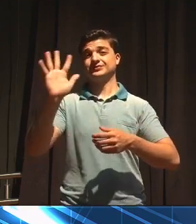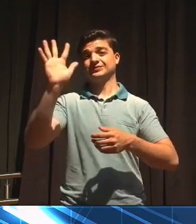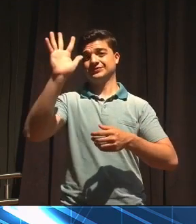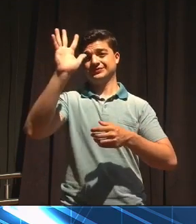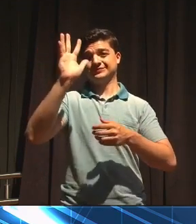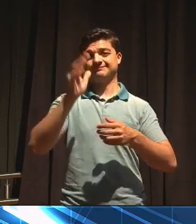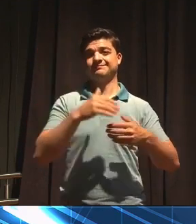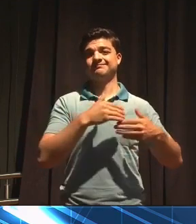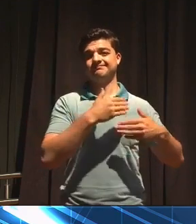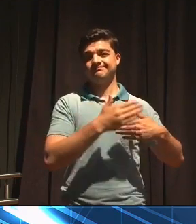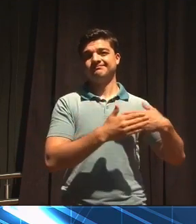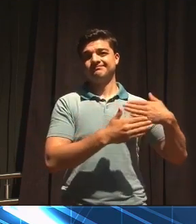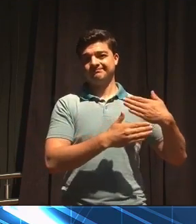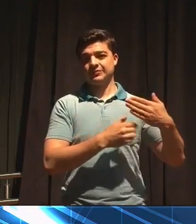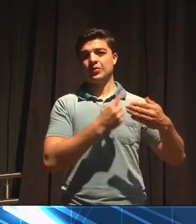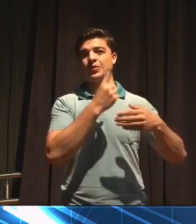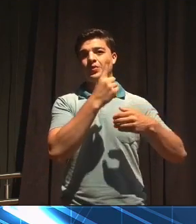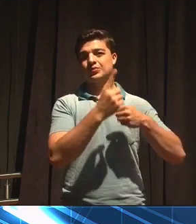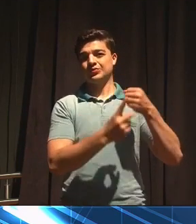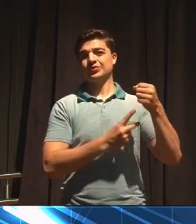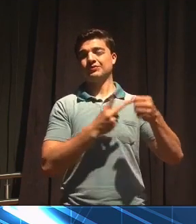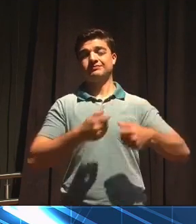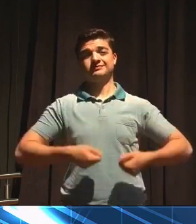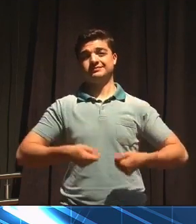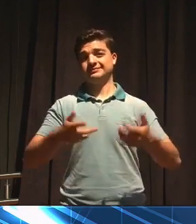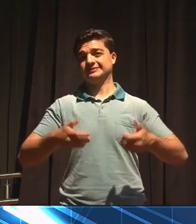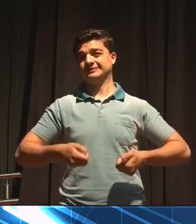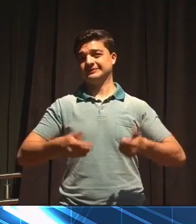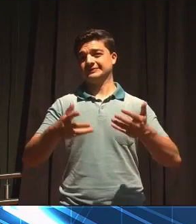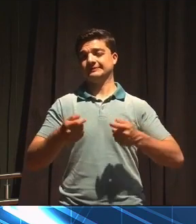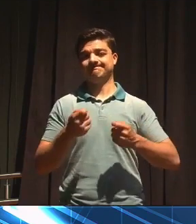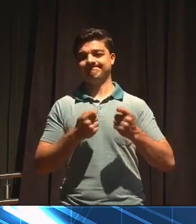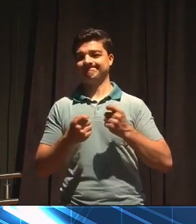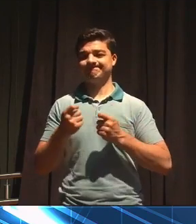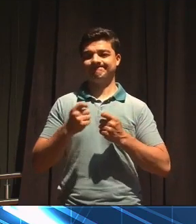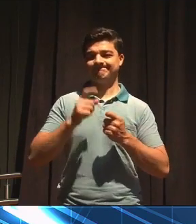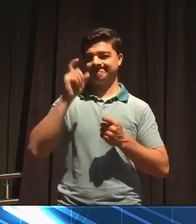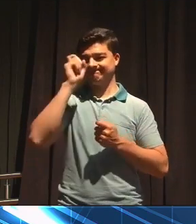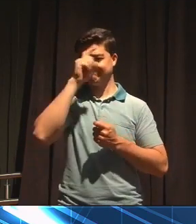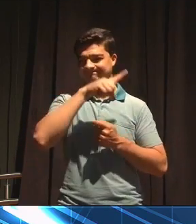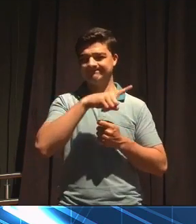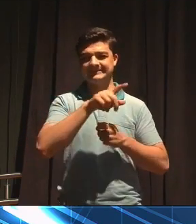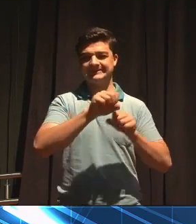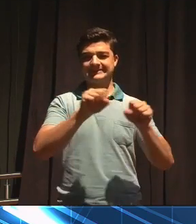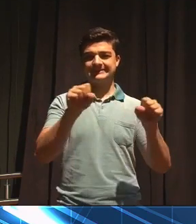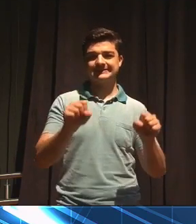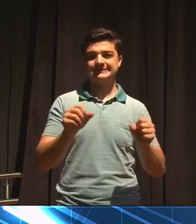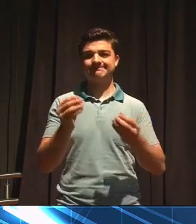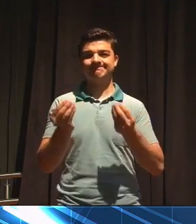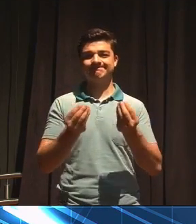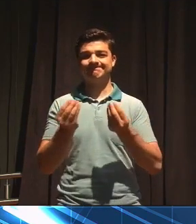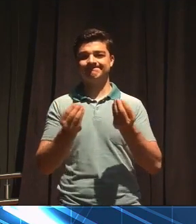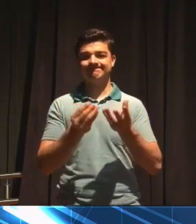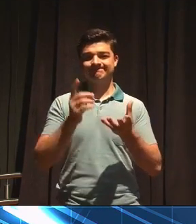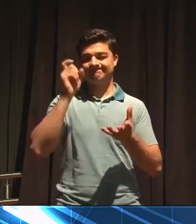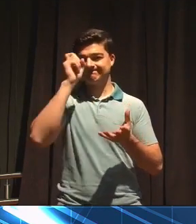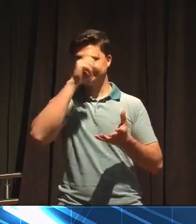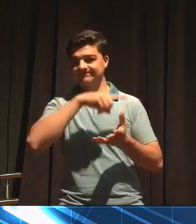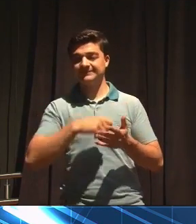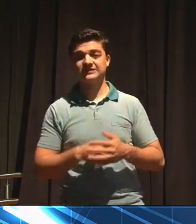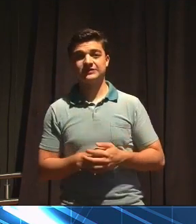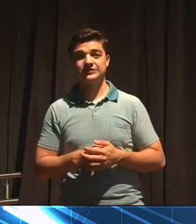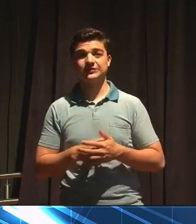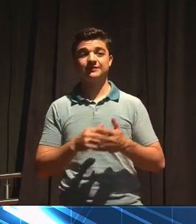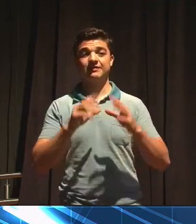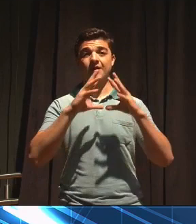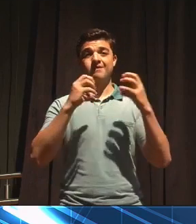nos primeiros anos, principalmente nos 2 primeiros anos. A parte financeira começou a apertar, nós começamos a ter que botar uma lupa muito em cima da parte financeira,